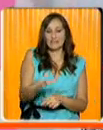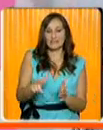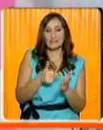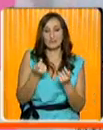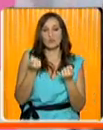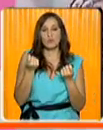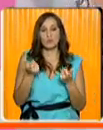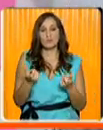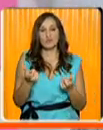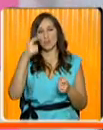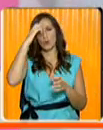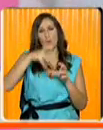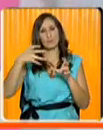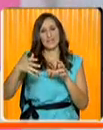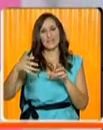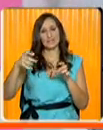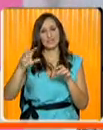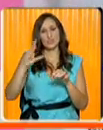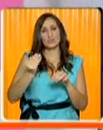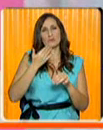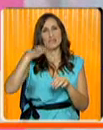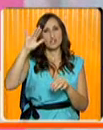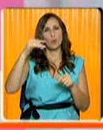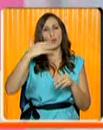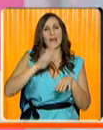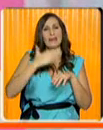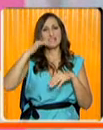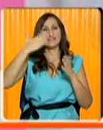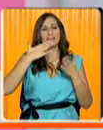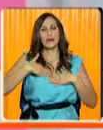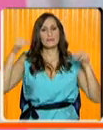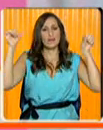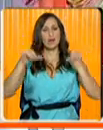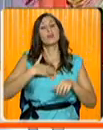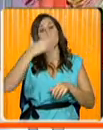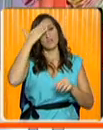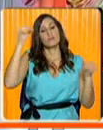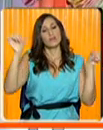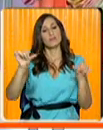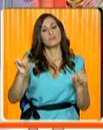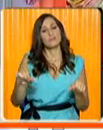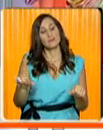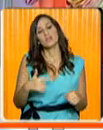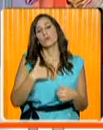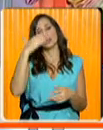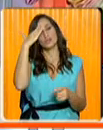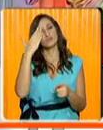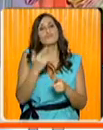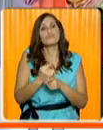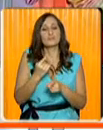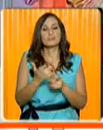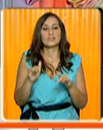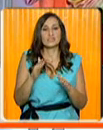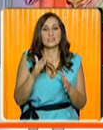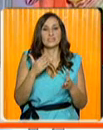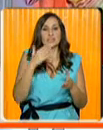somos um bocadinho mais complicadas ainda do que quando crescemos, ou isto piora com a idade? Ah, eu acho que só piora. Eu acho que é basicamente o mesmo, mas nós